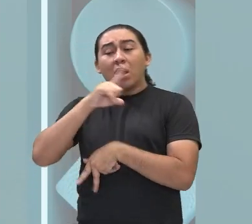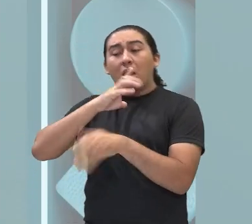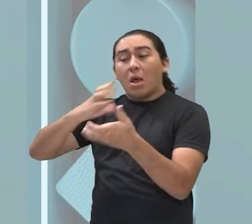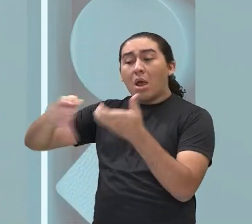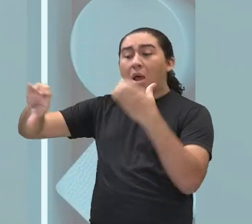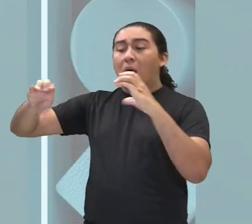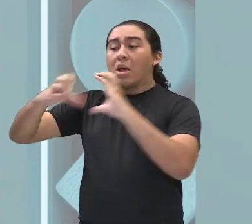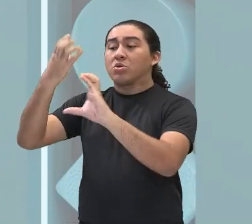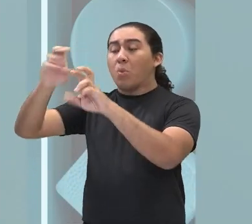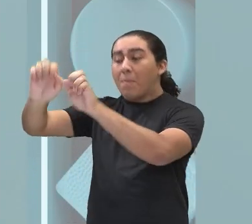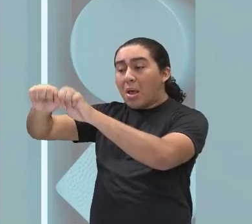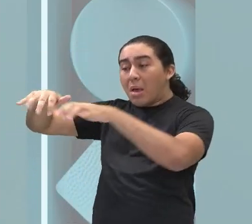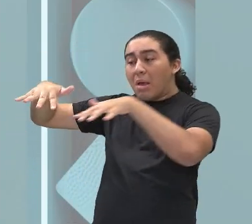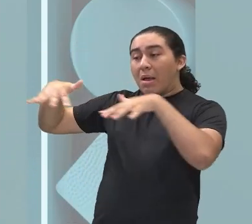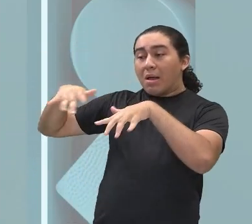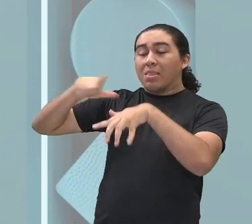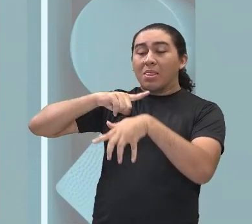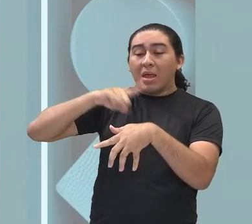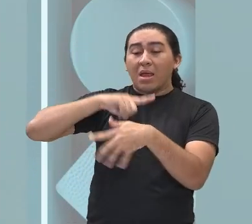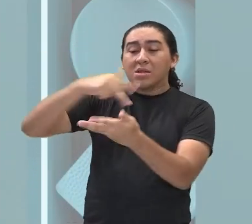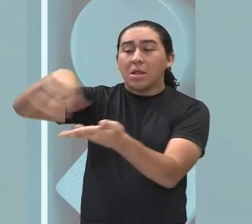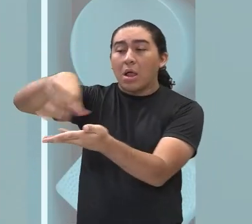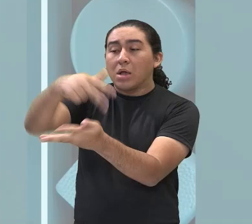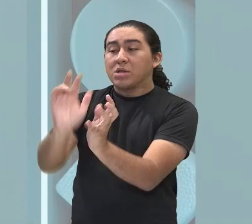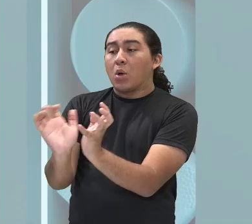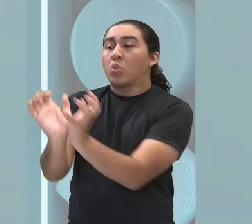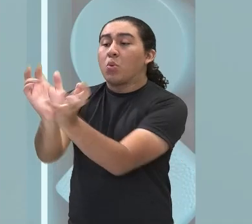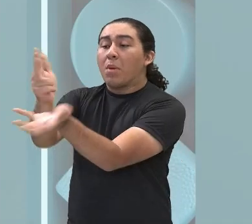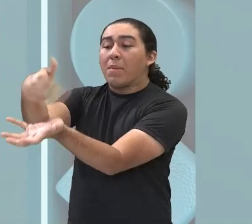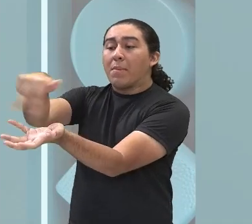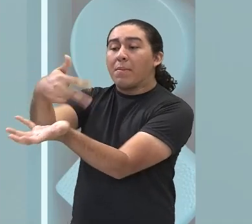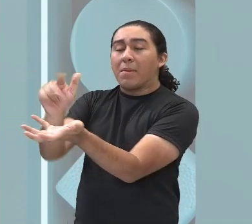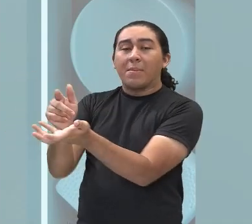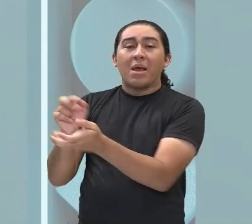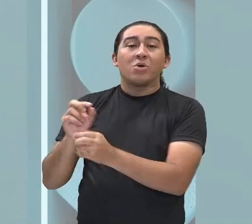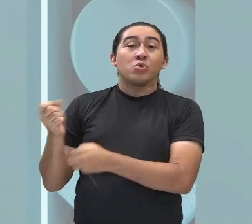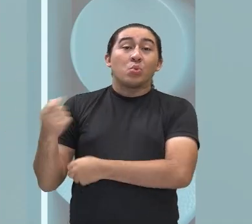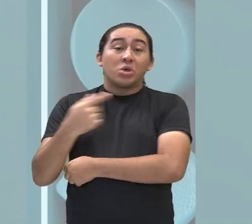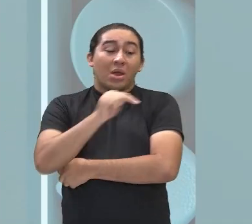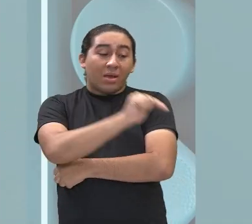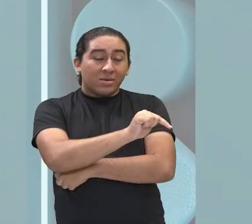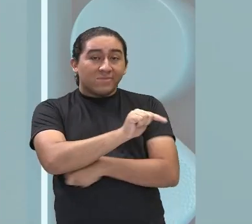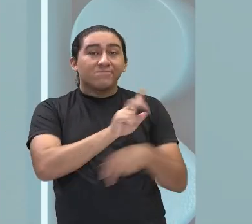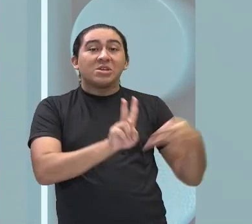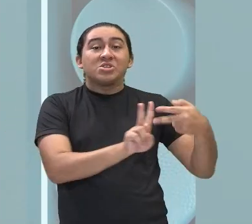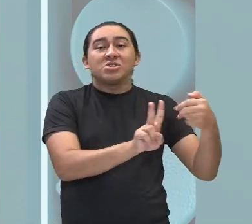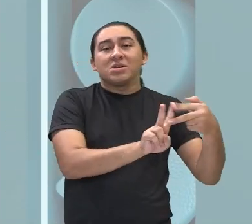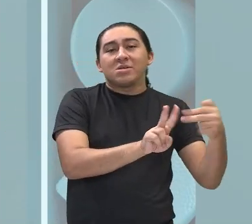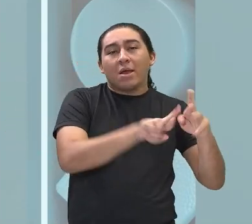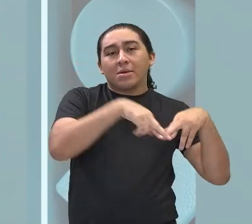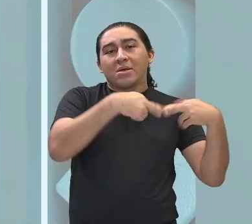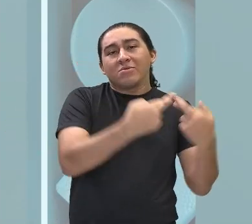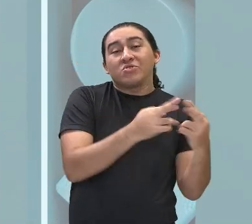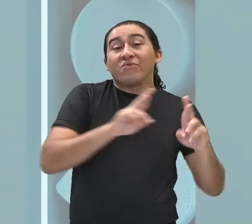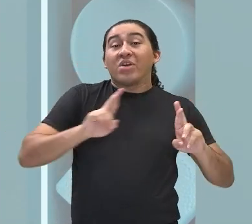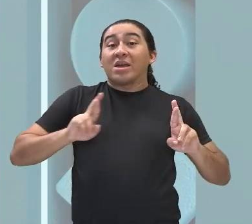os bailarinos para cantar, né, do que realmente os nossos povos indígenas. Então, é